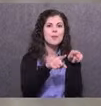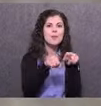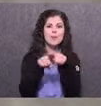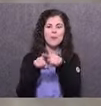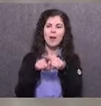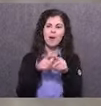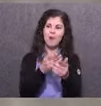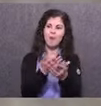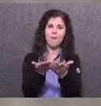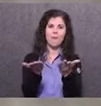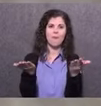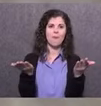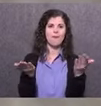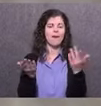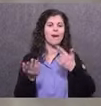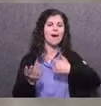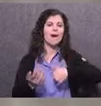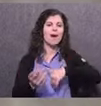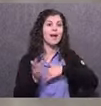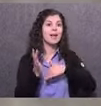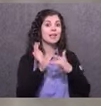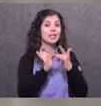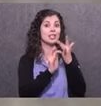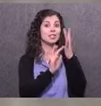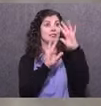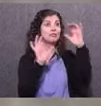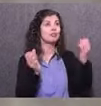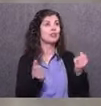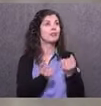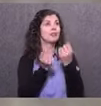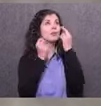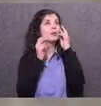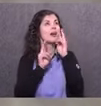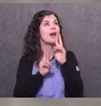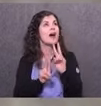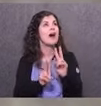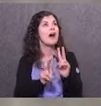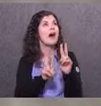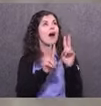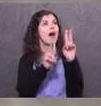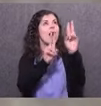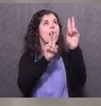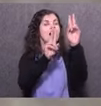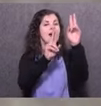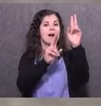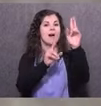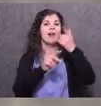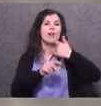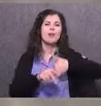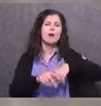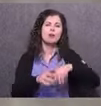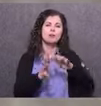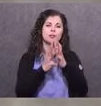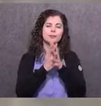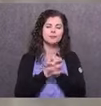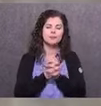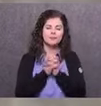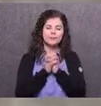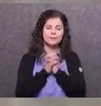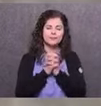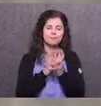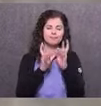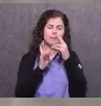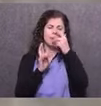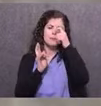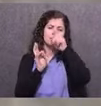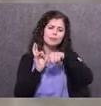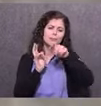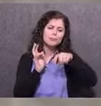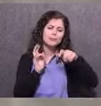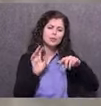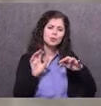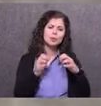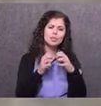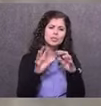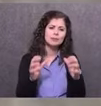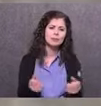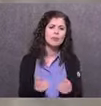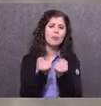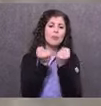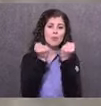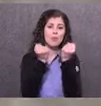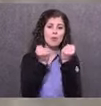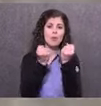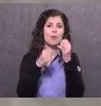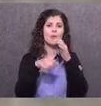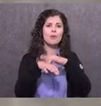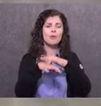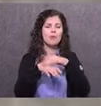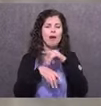contemplando a Cristo nosso Salvador, oremos pela salvação de todos os homens, vítimas do ódio,